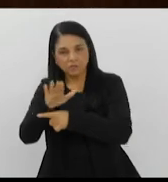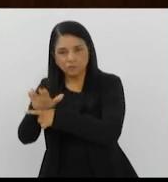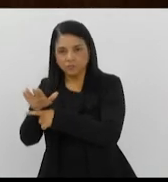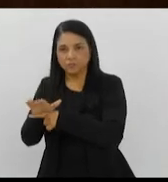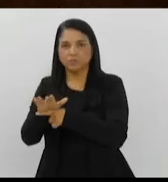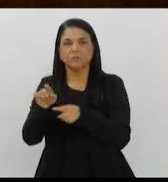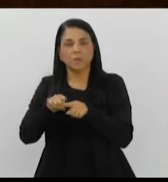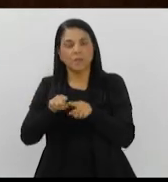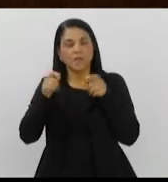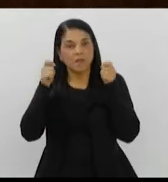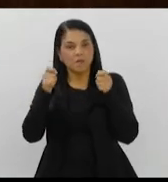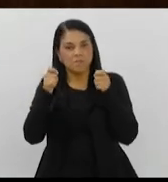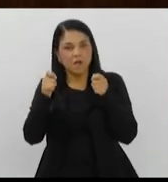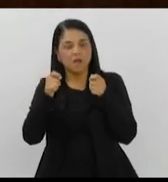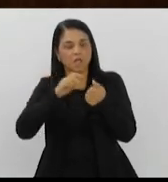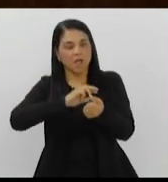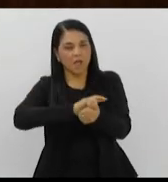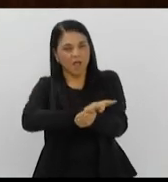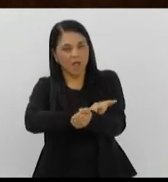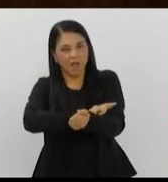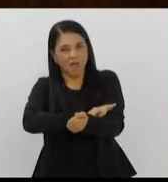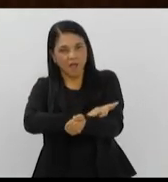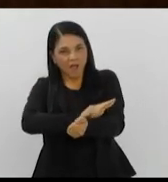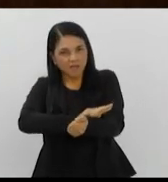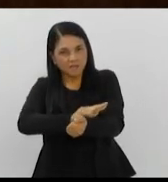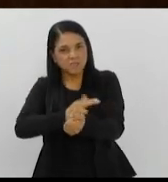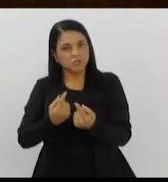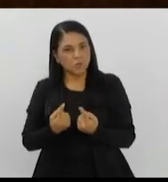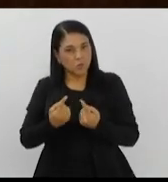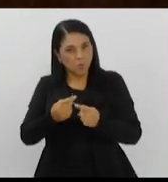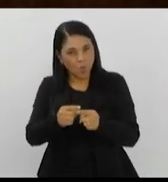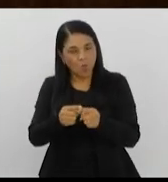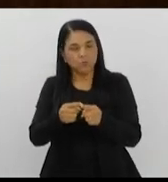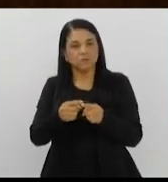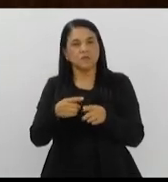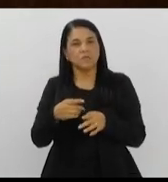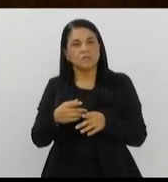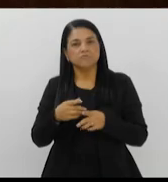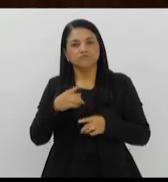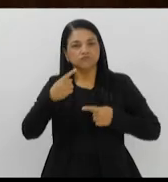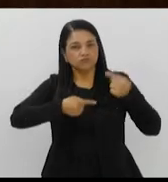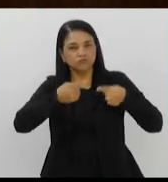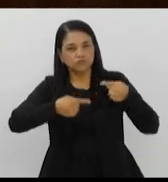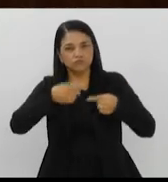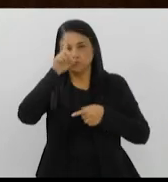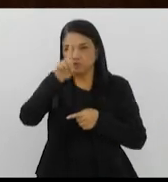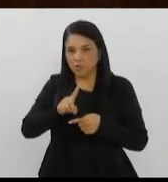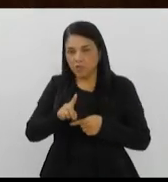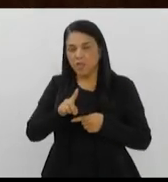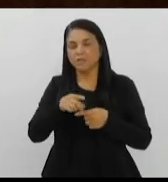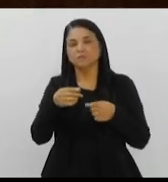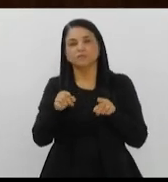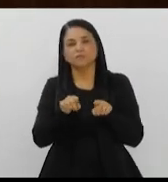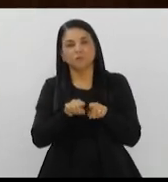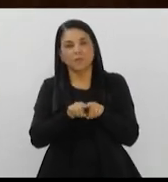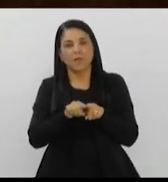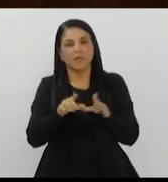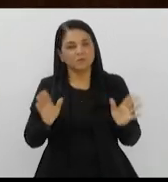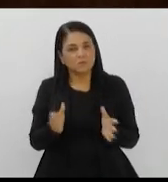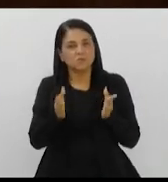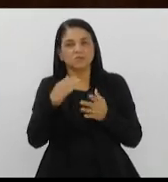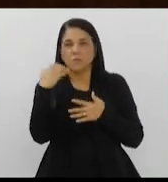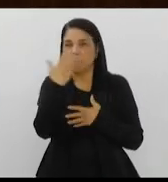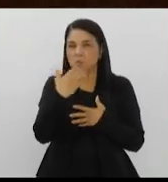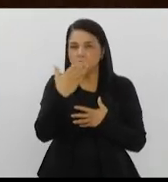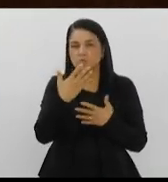o racismo, pela cultura popular, vai lá discutir direitos autorais, vai lá discutir incentivo ao samba, à música. Então, não